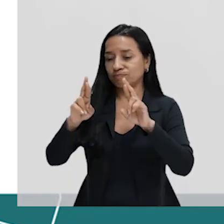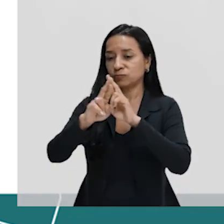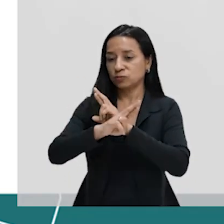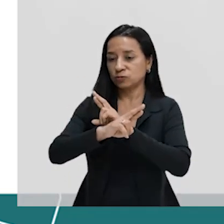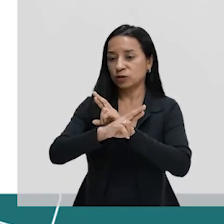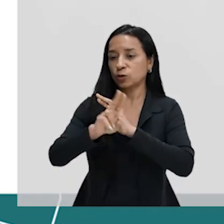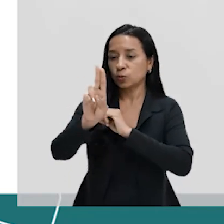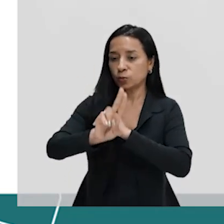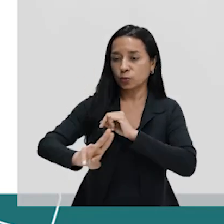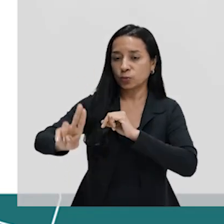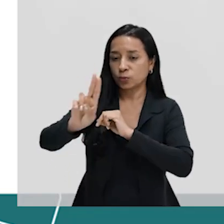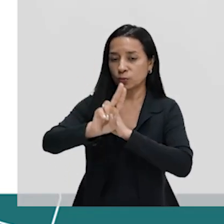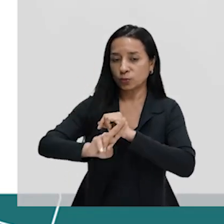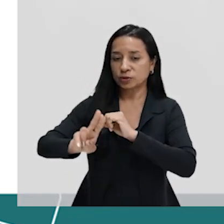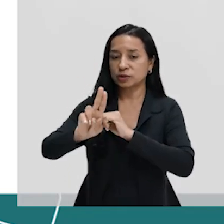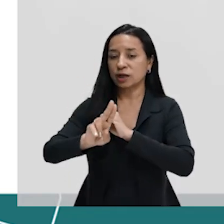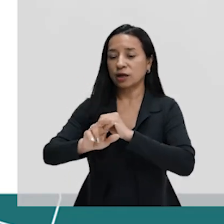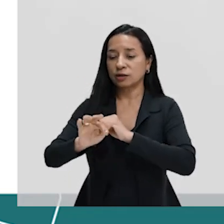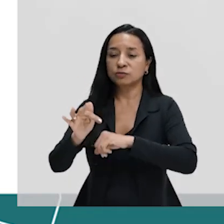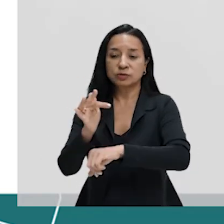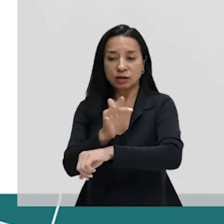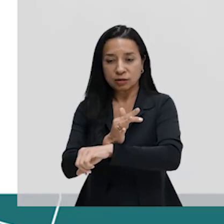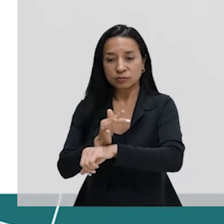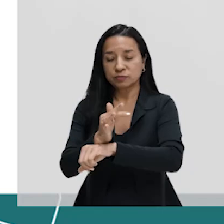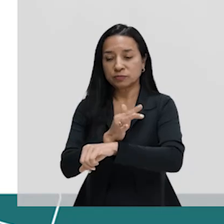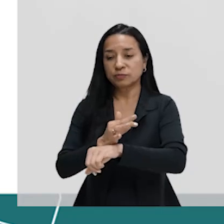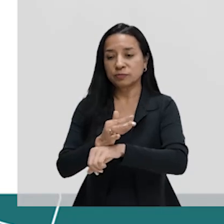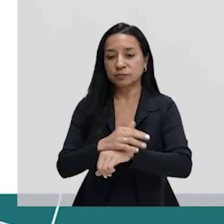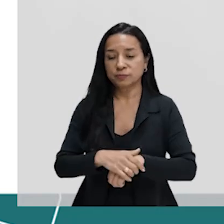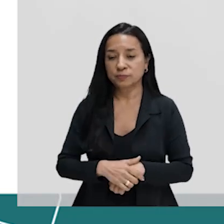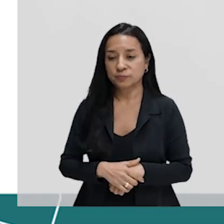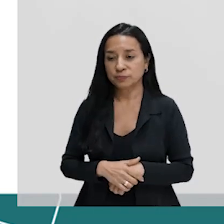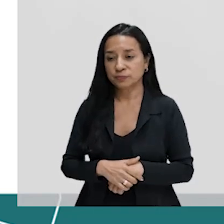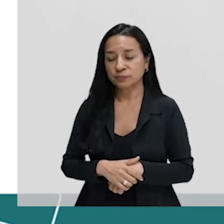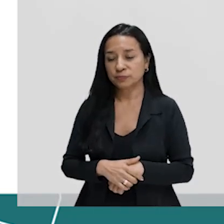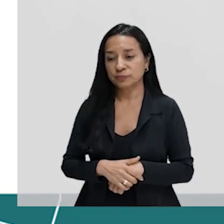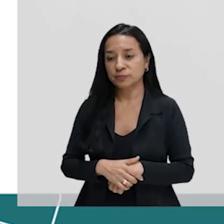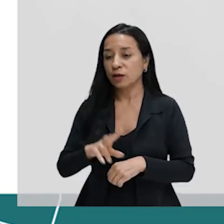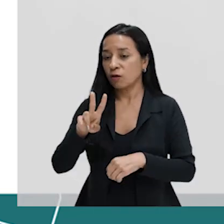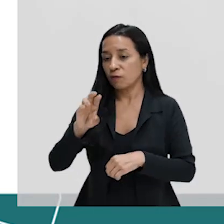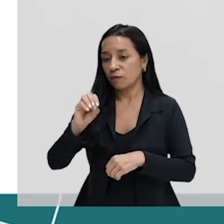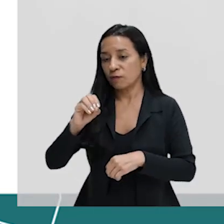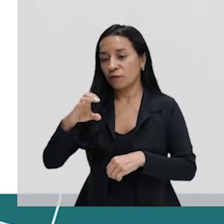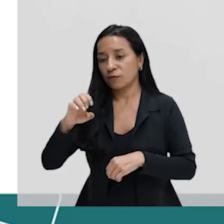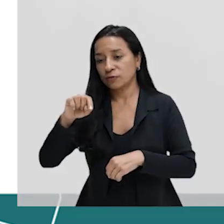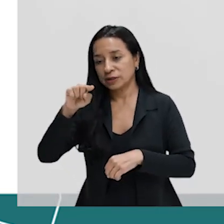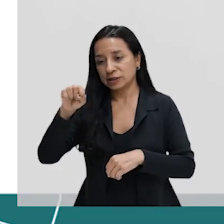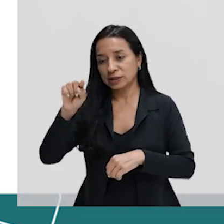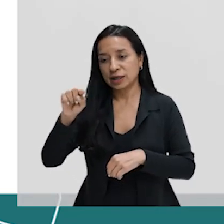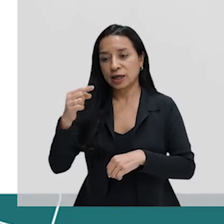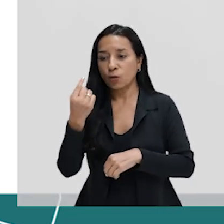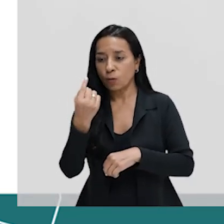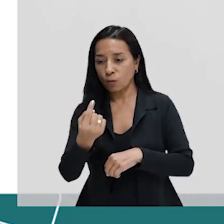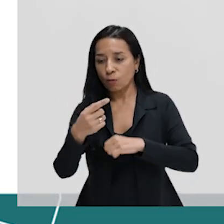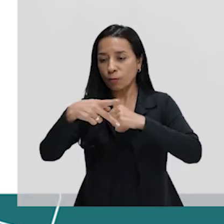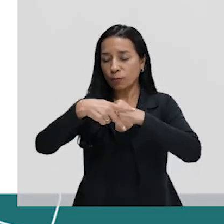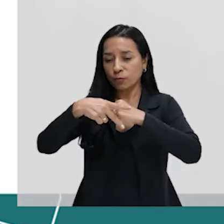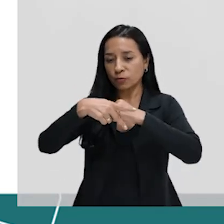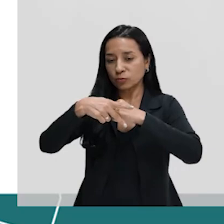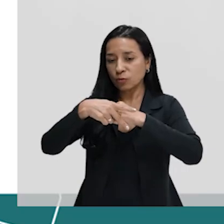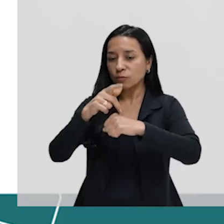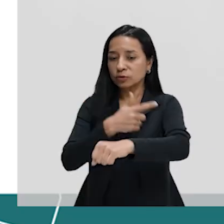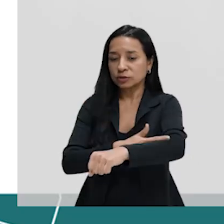formais. Mas, como toda regra tem sua exceção, você é o único pronome de tratamento utilizado em situações informais,